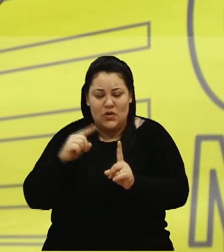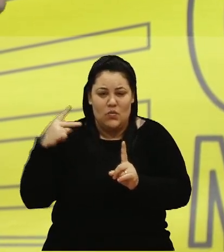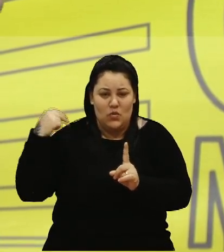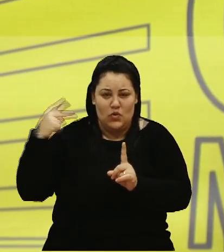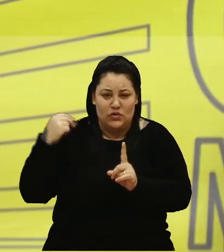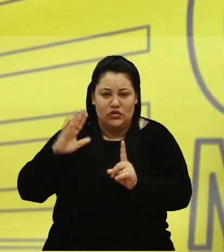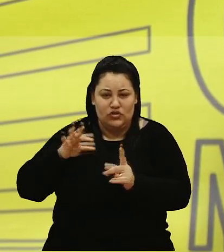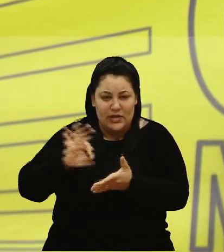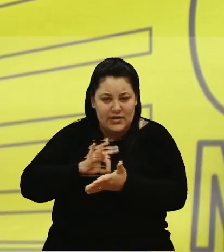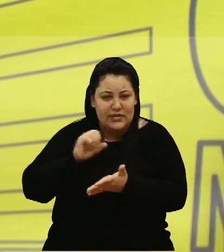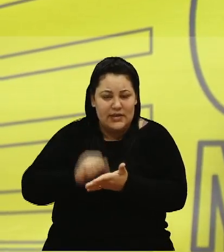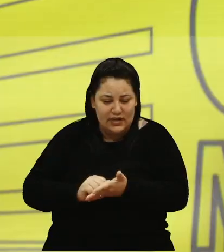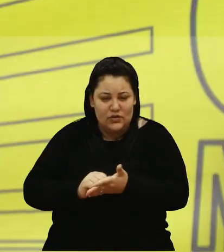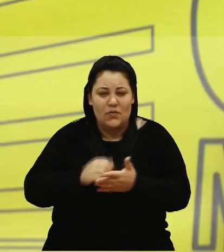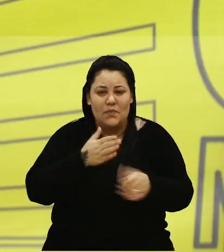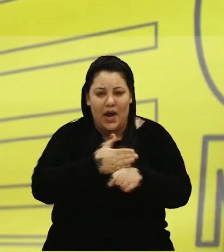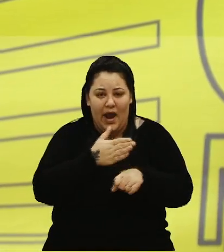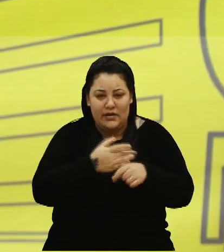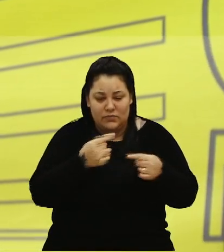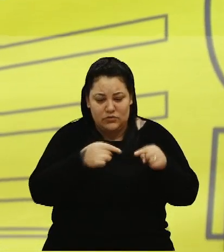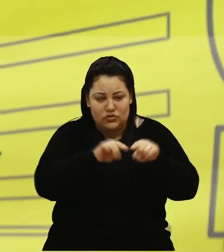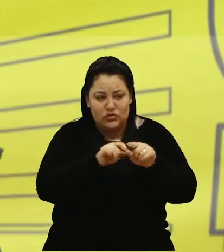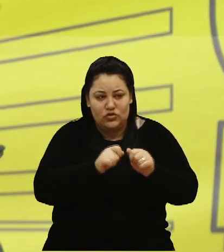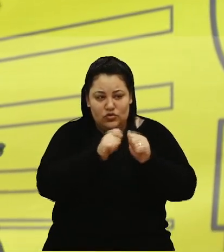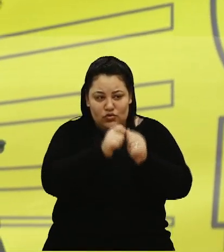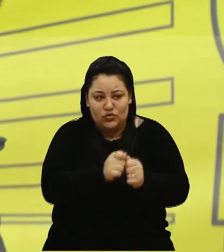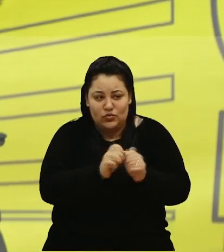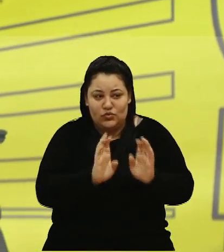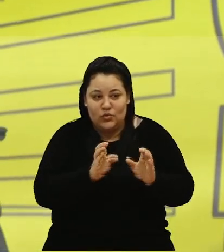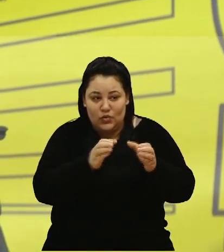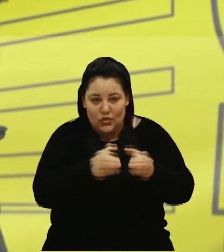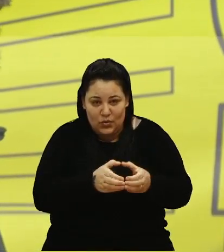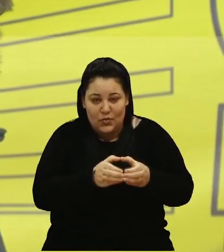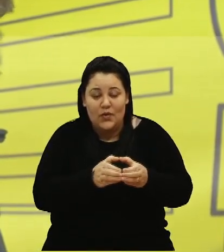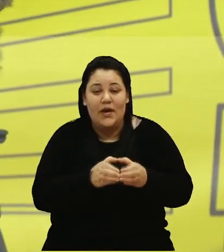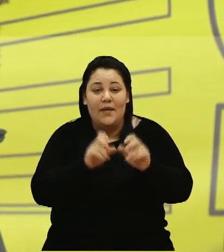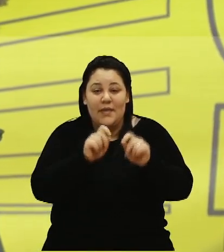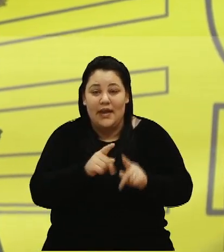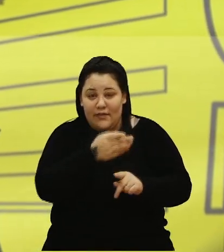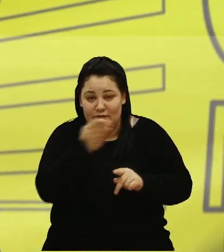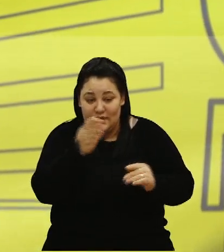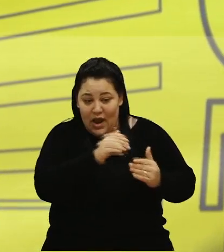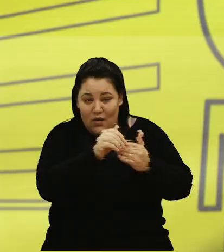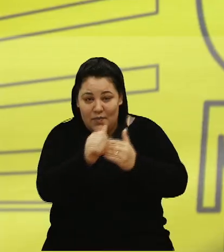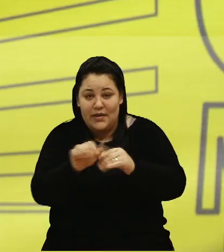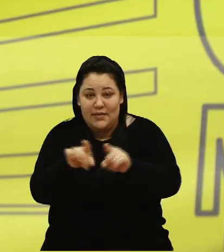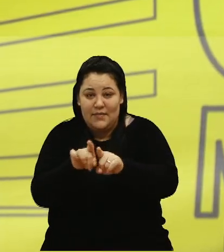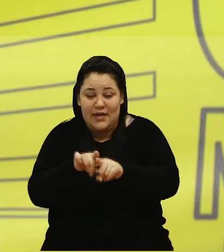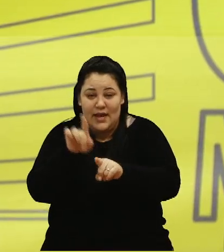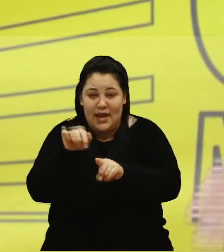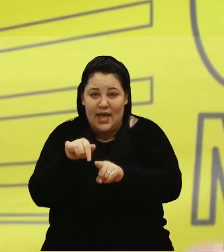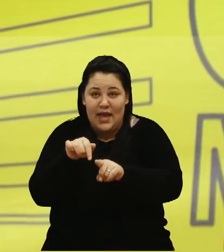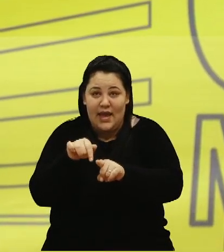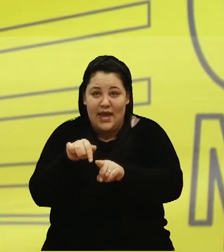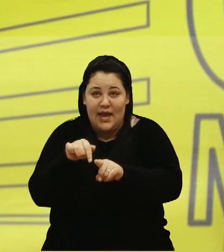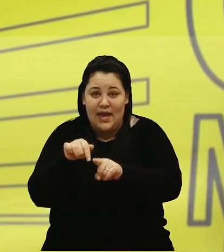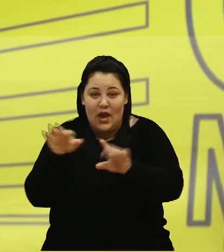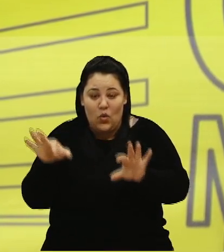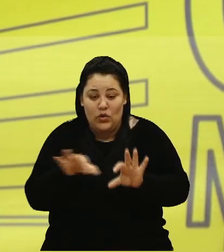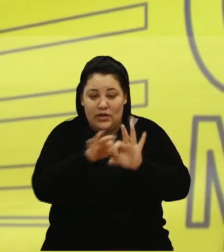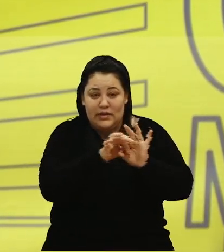inscritos, filiados, né, dentro da federação. E a federação, para quem está nos acompanhando, ela é filiada à CBA,